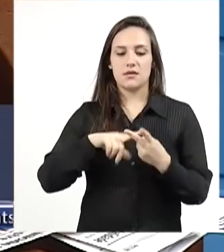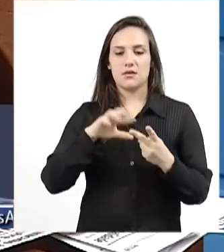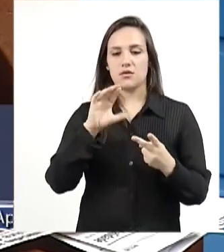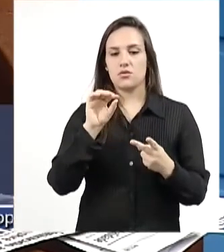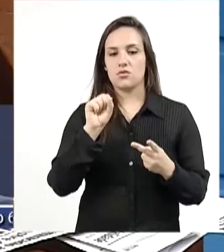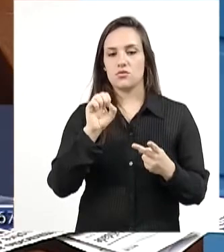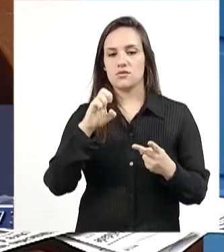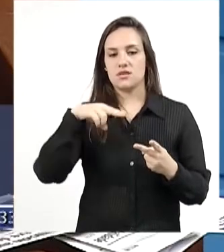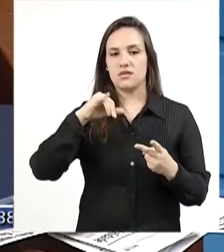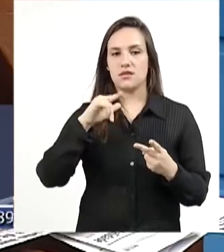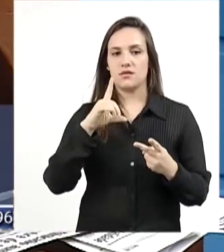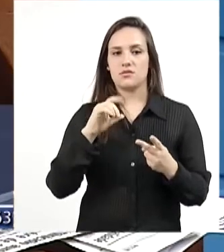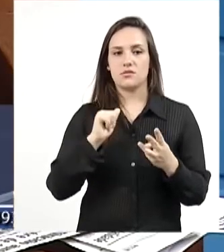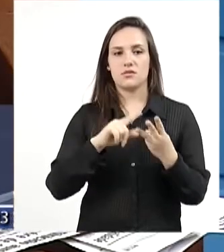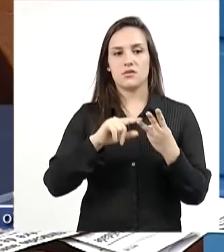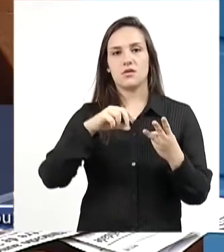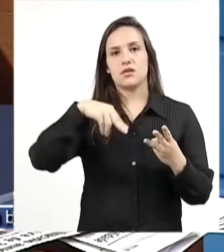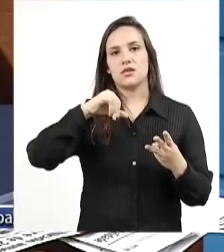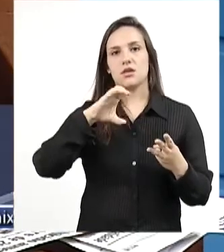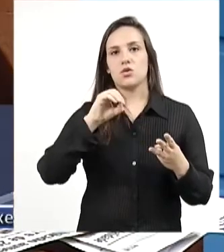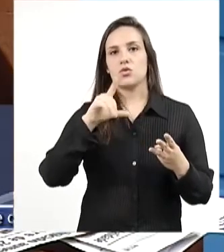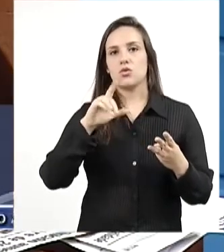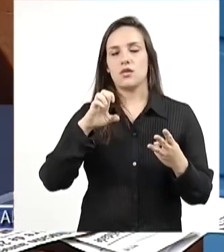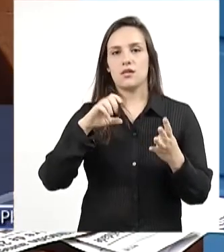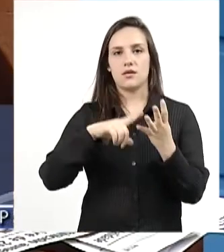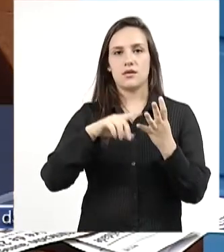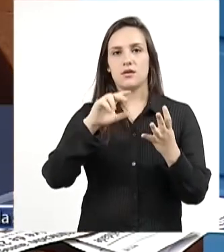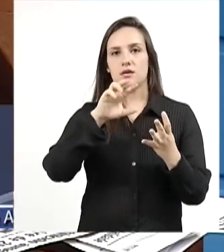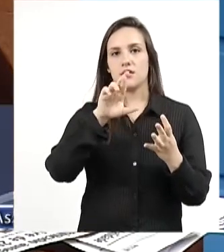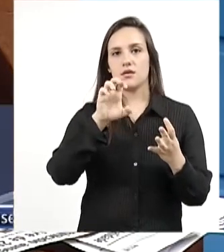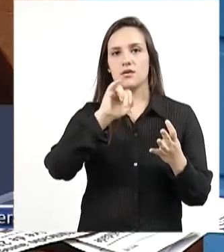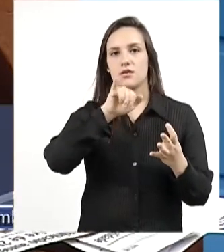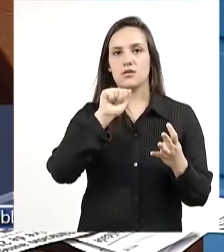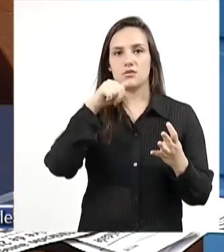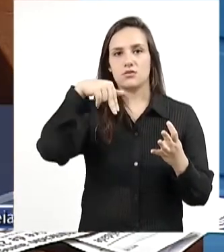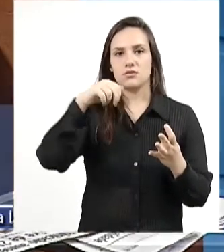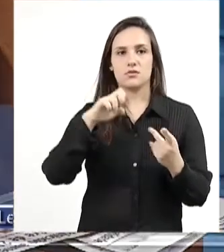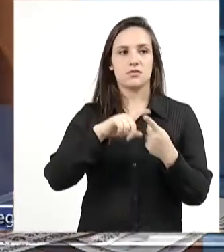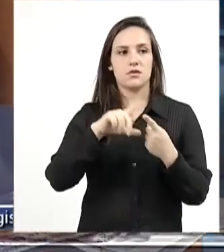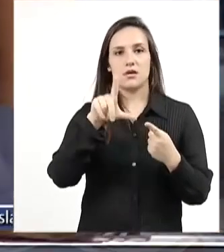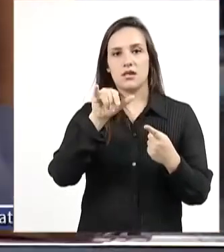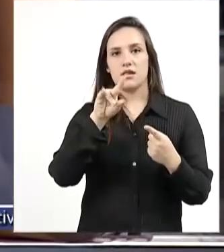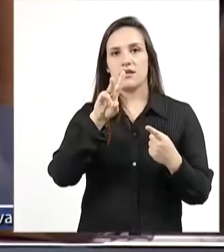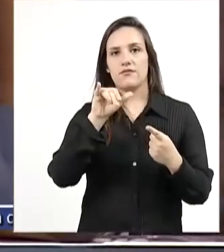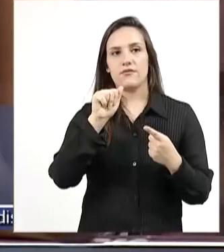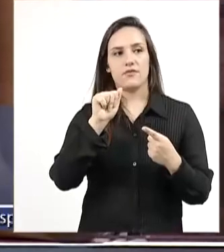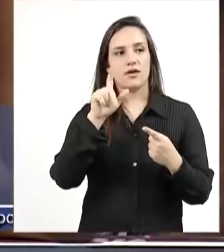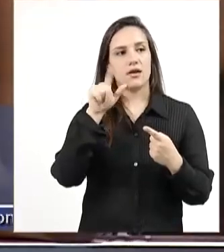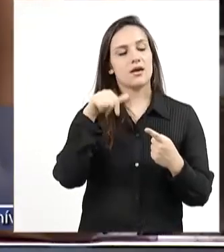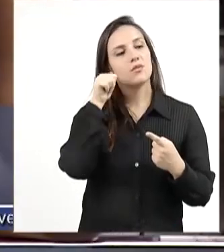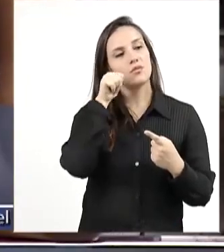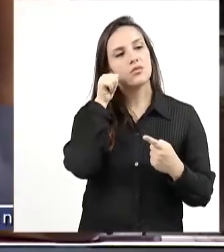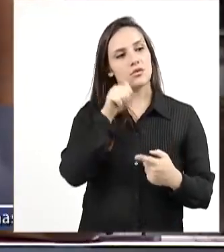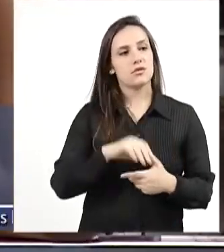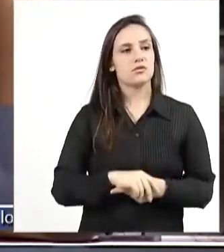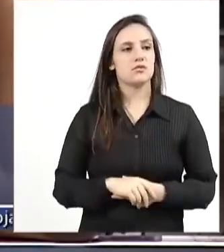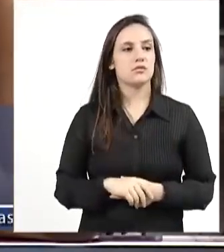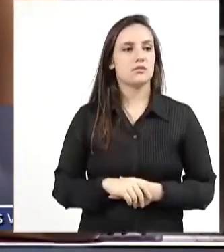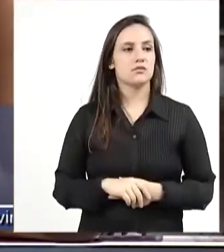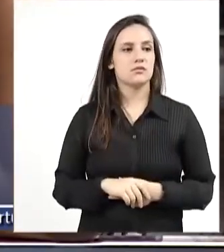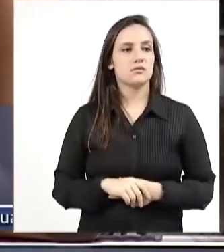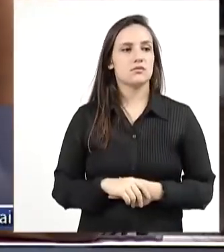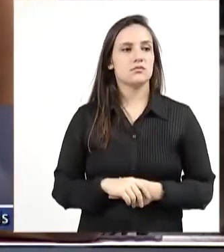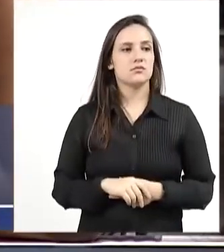da Jusileide, da Nicole, da Regiane e da Lívia, todas elas assassinadas, casos